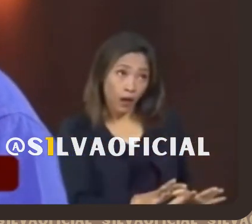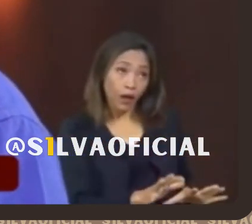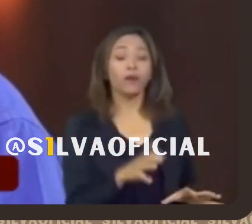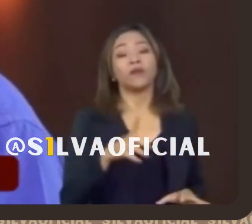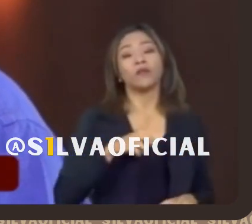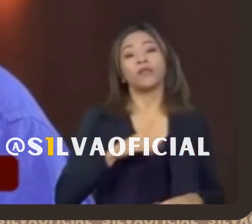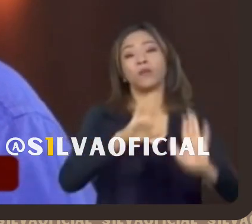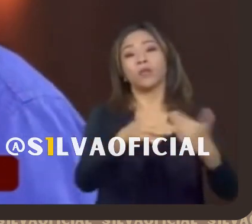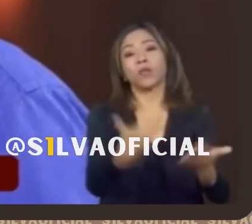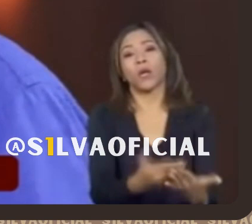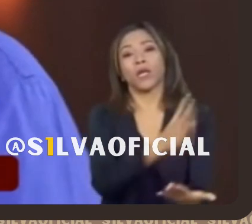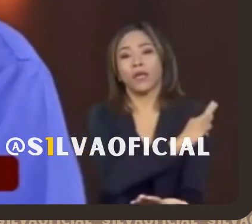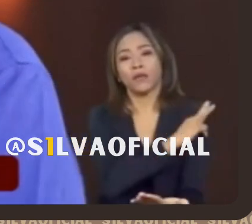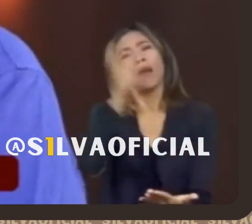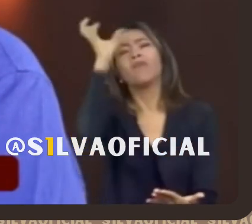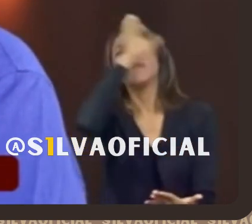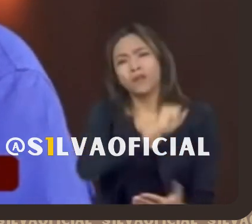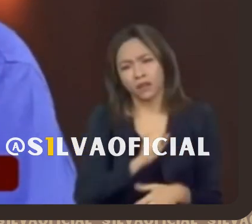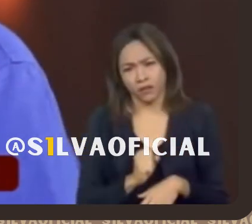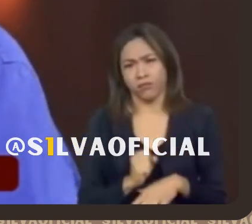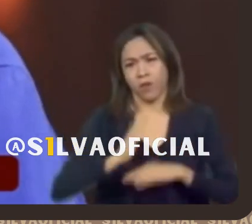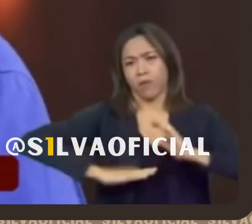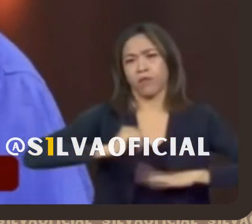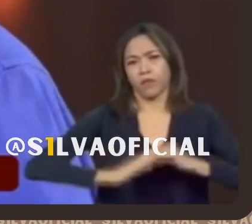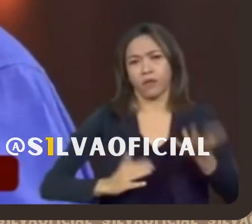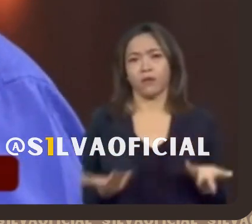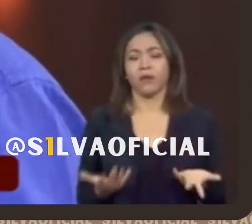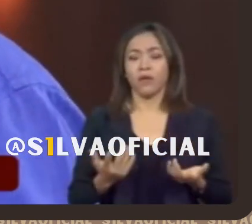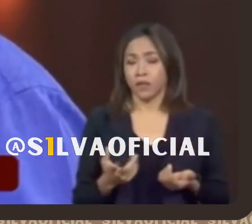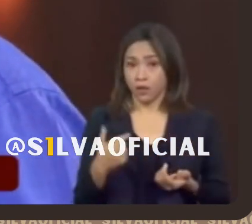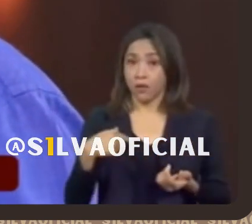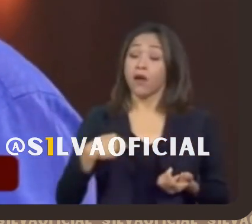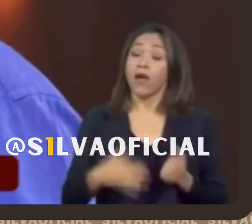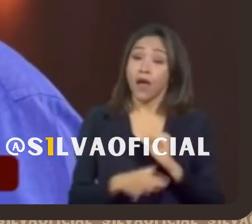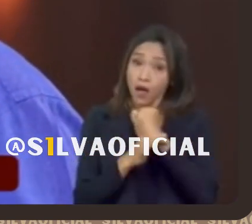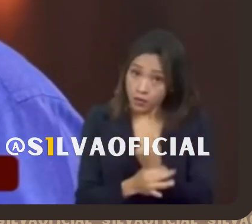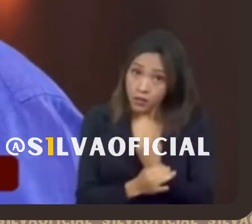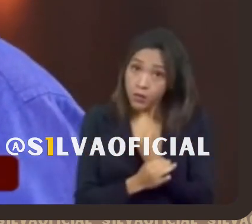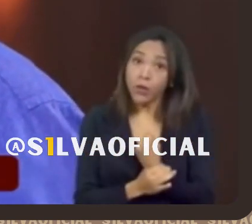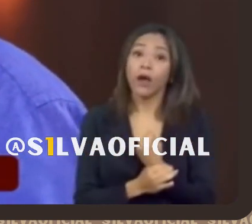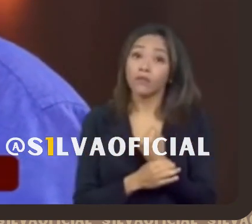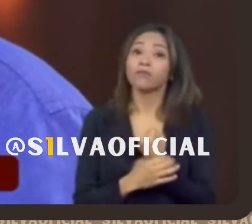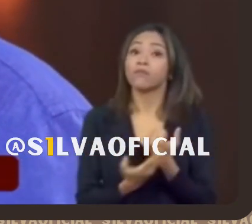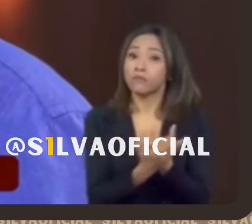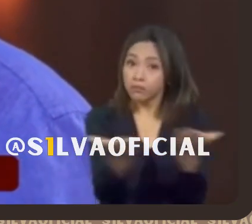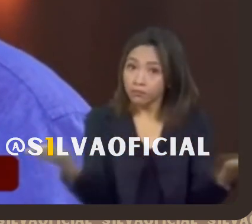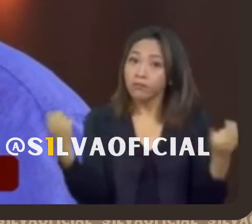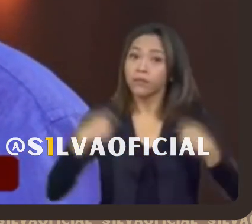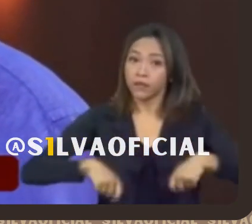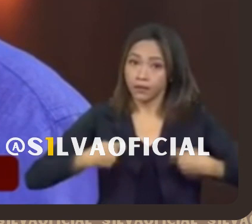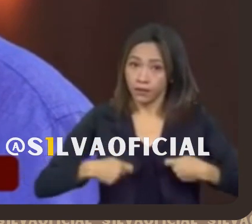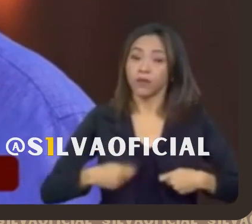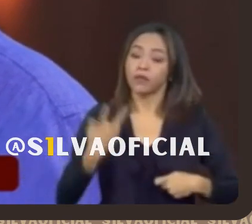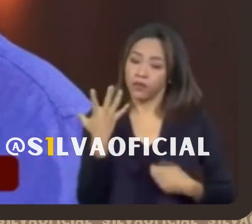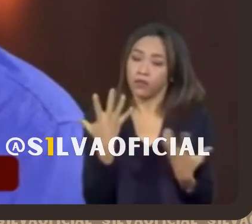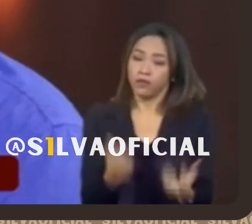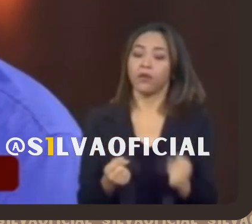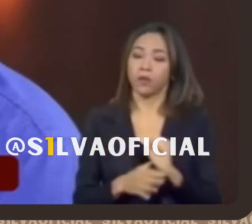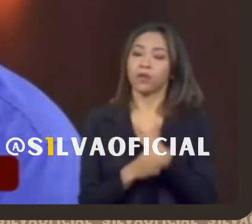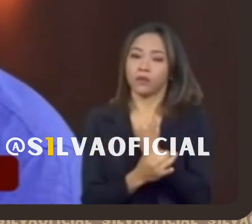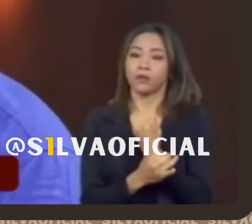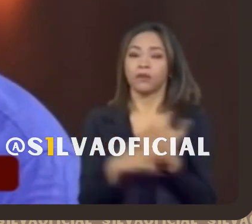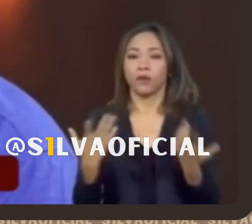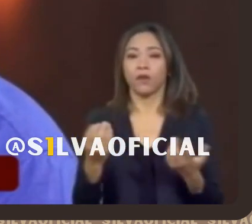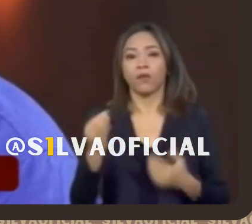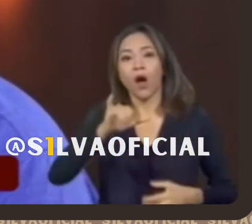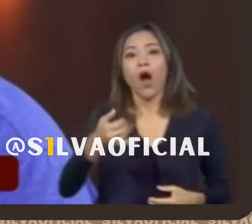aprender uma profissão mas o que a gente não pode deixar de garantir para ele é oportunidade E isso nós vamos garantir agora Camilo uma